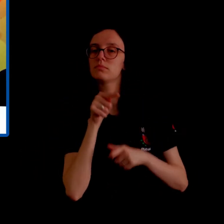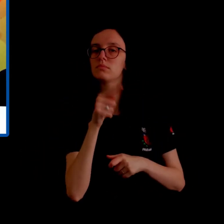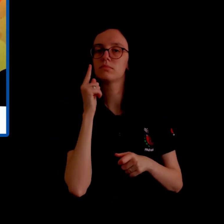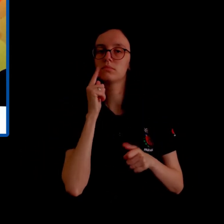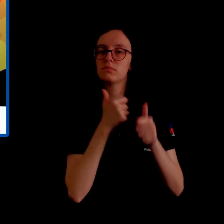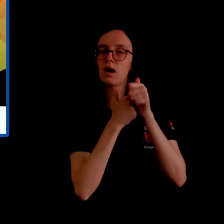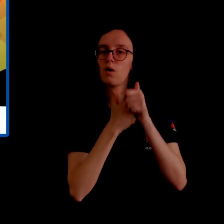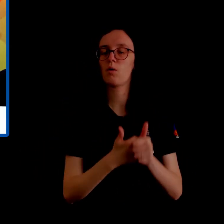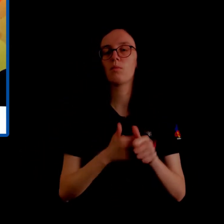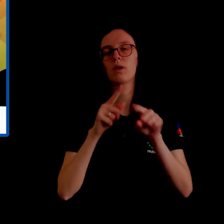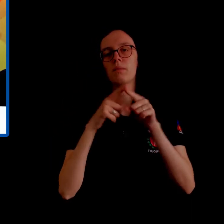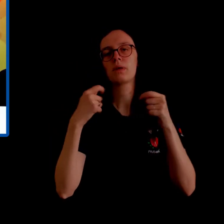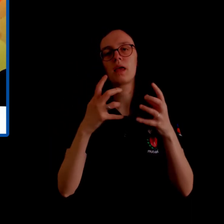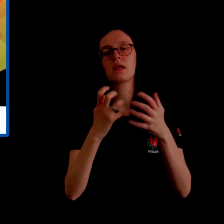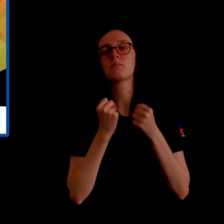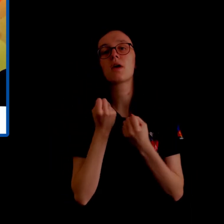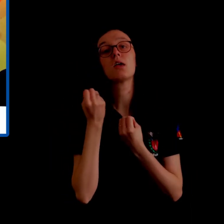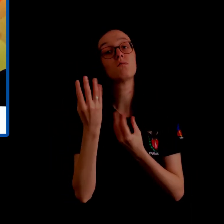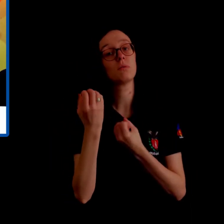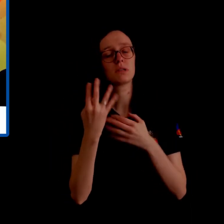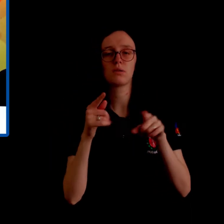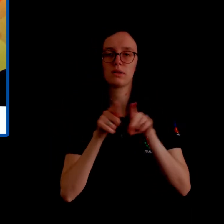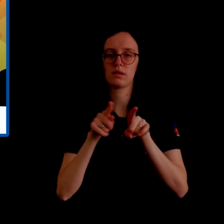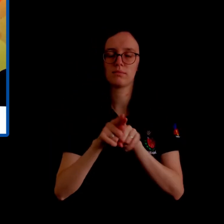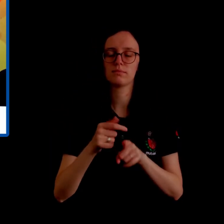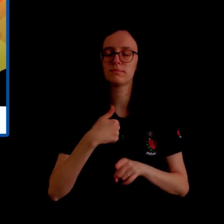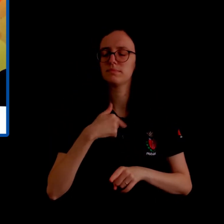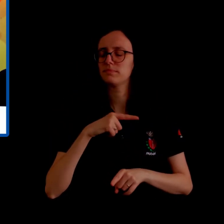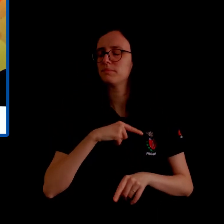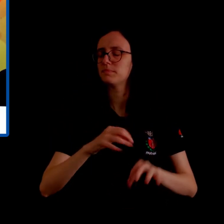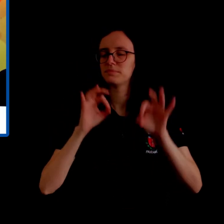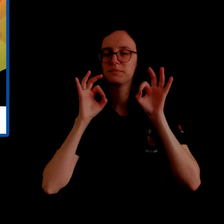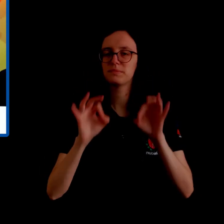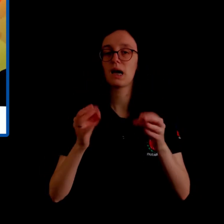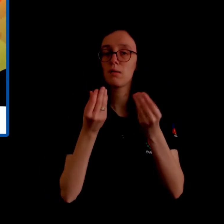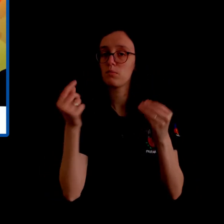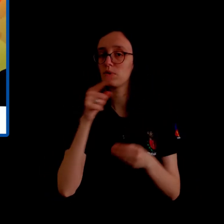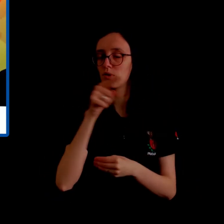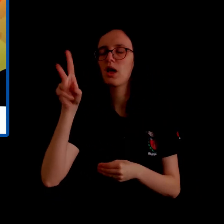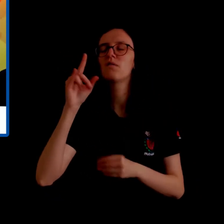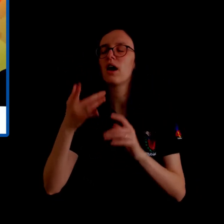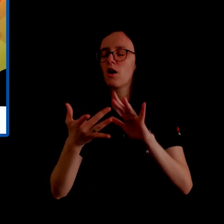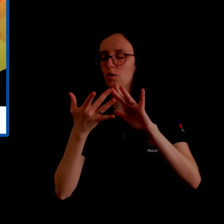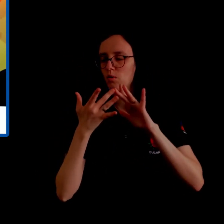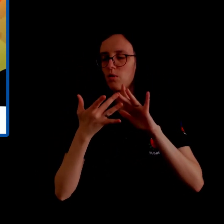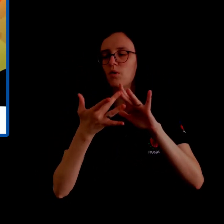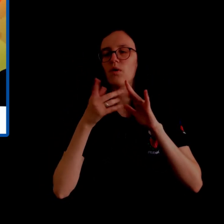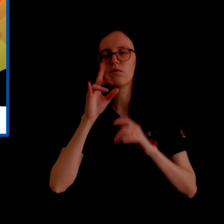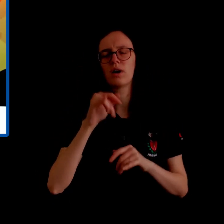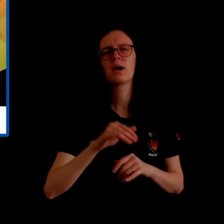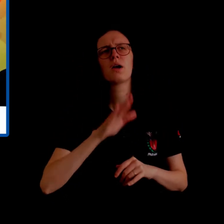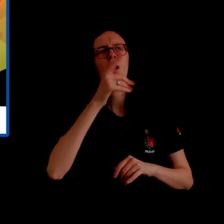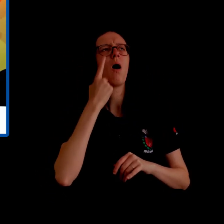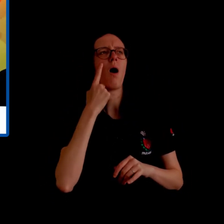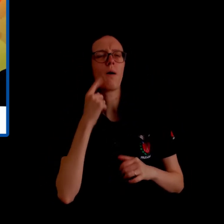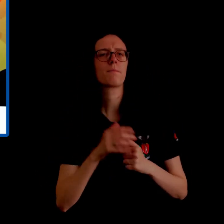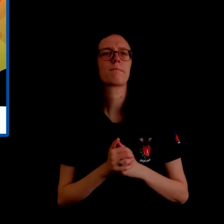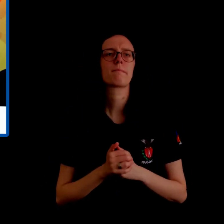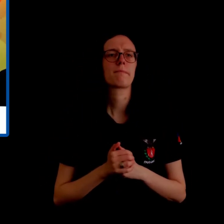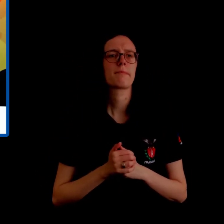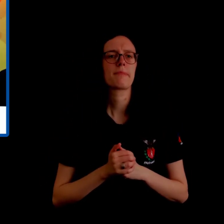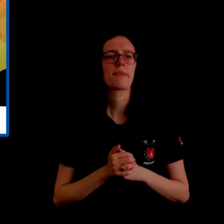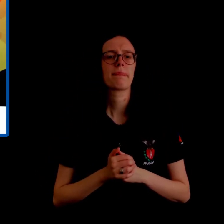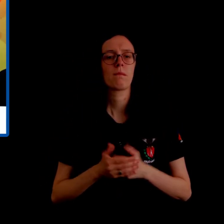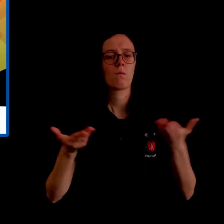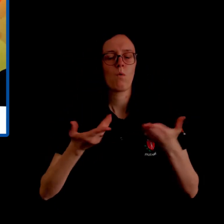pai precisa receber informações. Eu tenho certeza que muitos de vocês vão entrar em contato falando assim, olha, hoje a